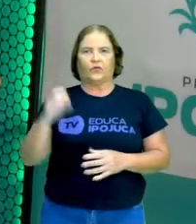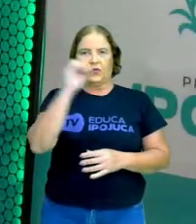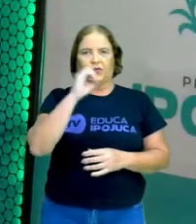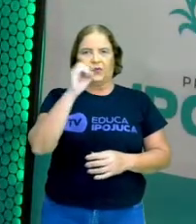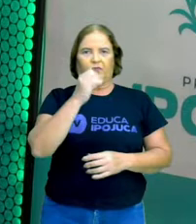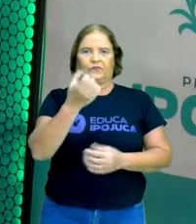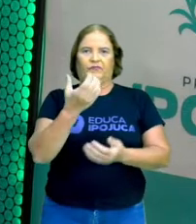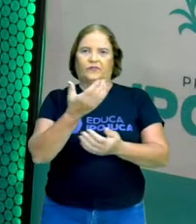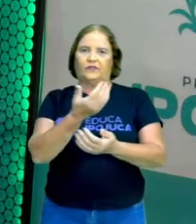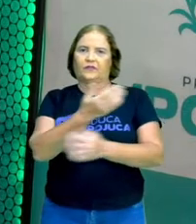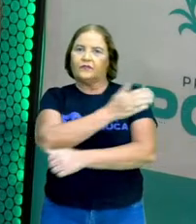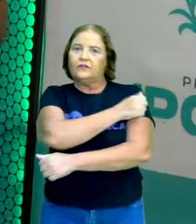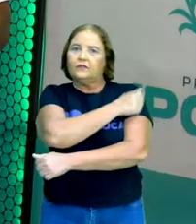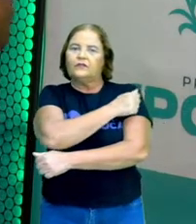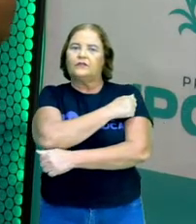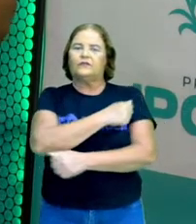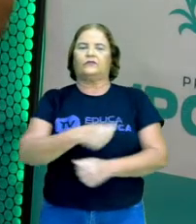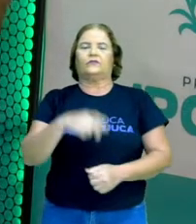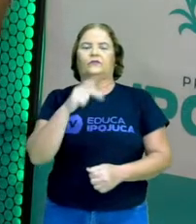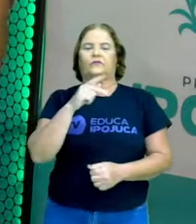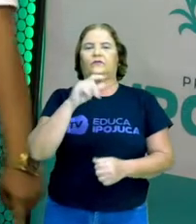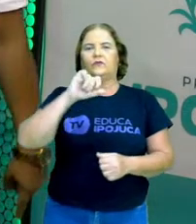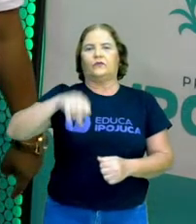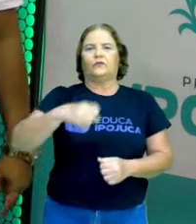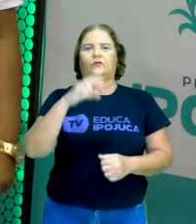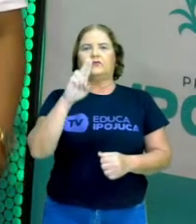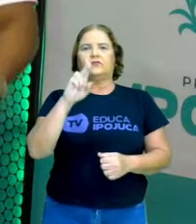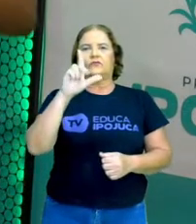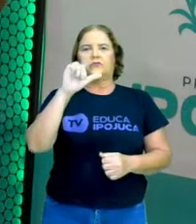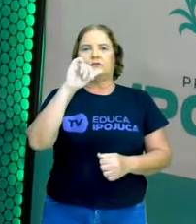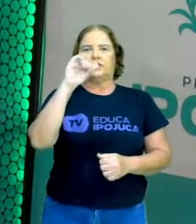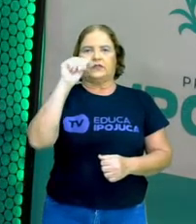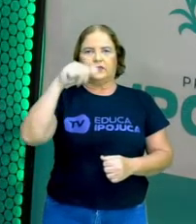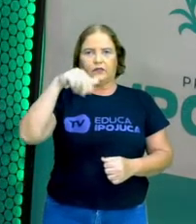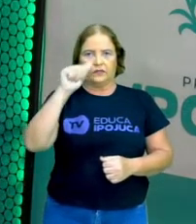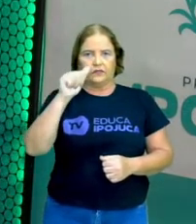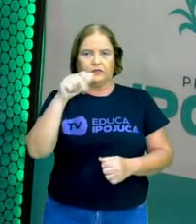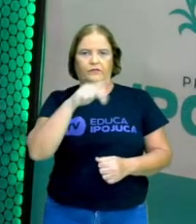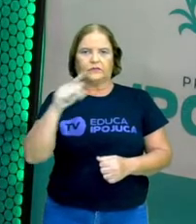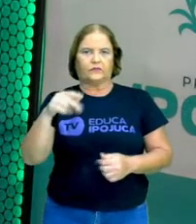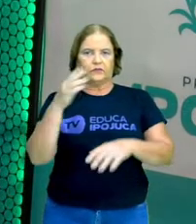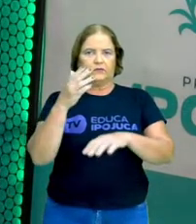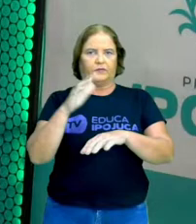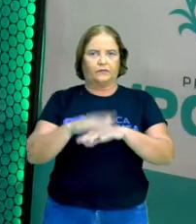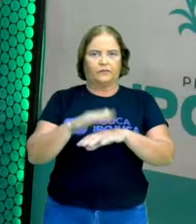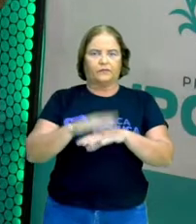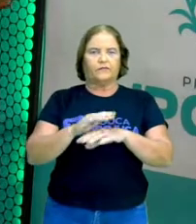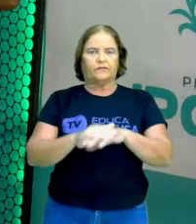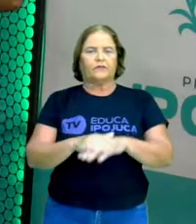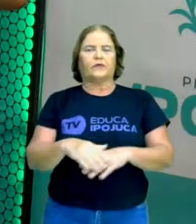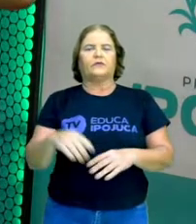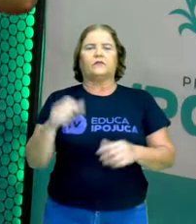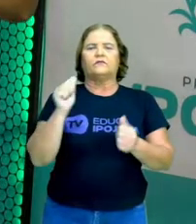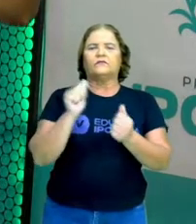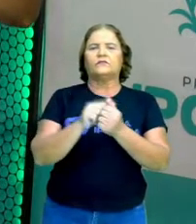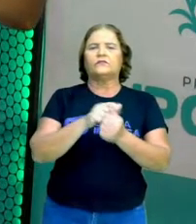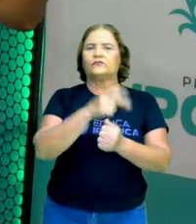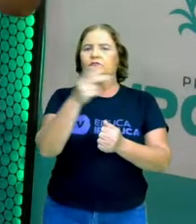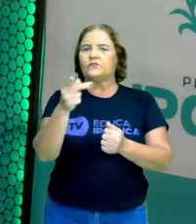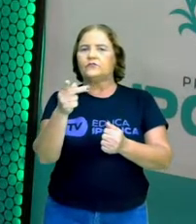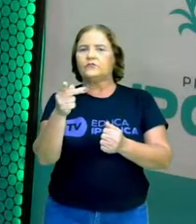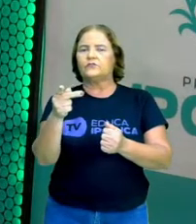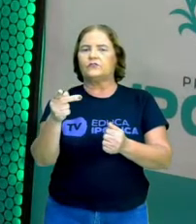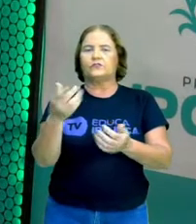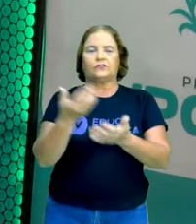Olá, aluno, sou Juliana Arcanjo, professora de matemática. Lembra que estive com vocês na última